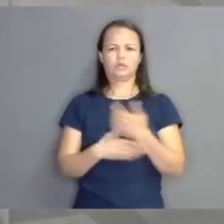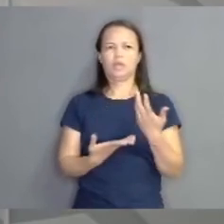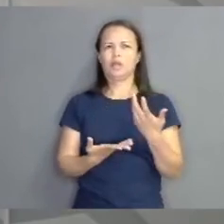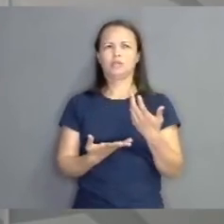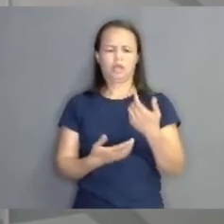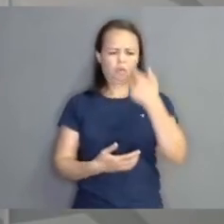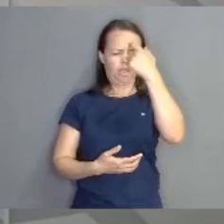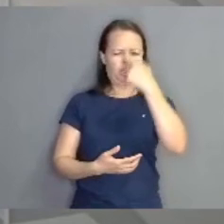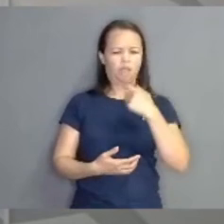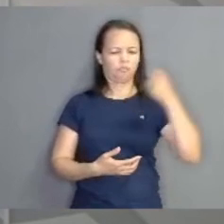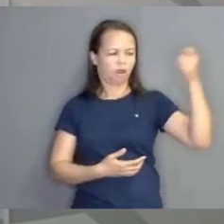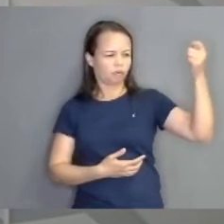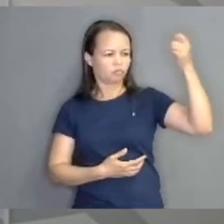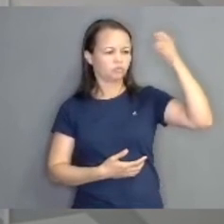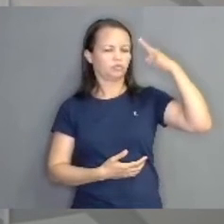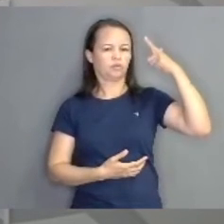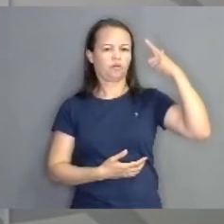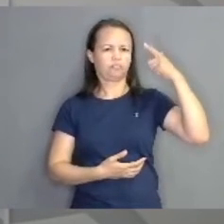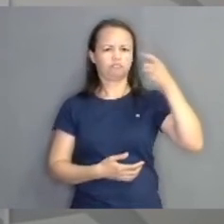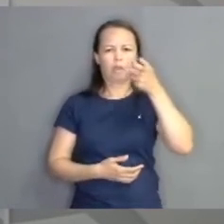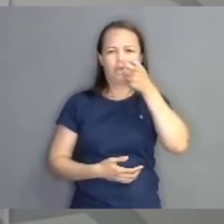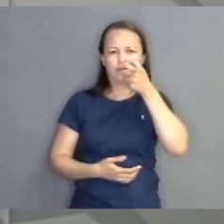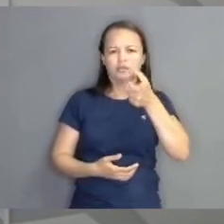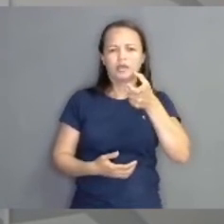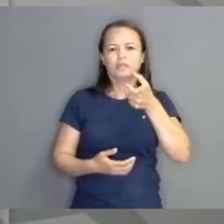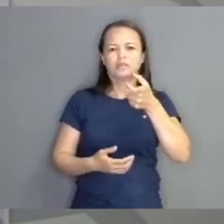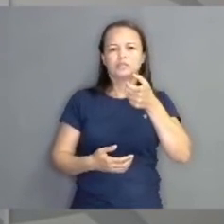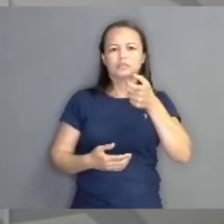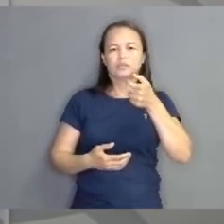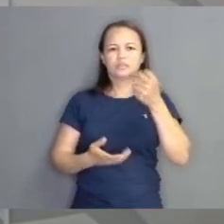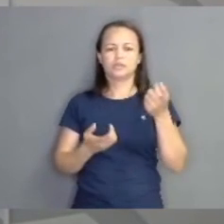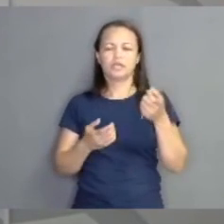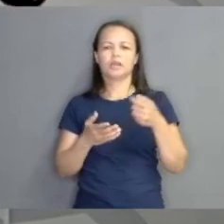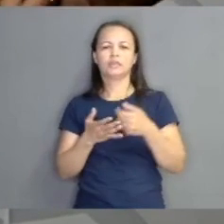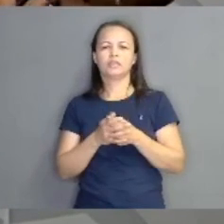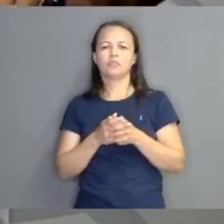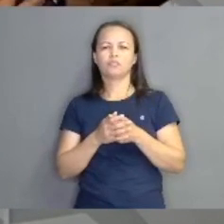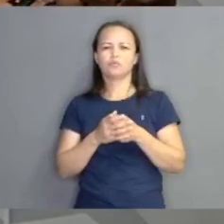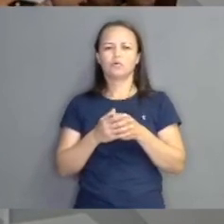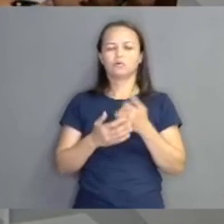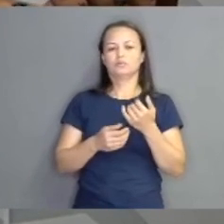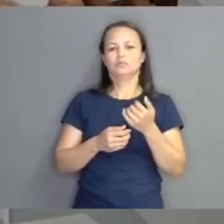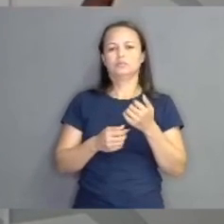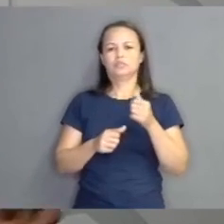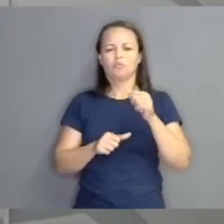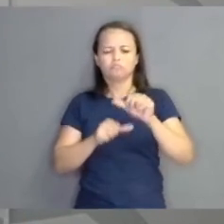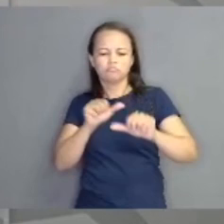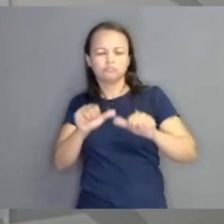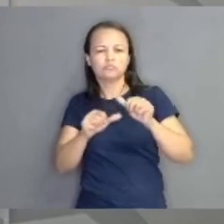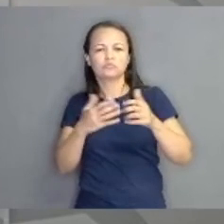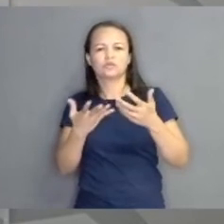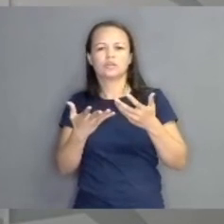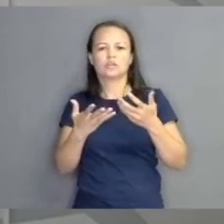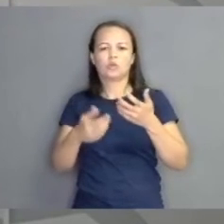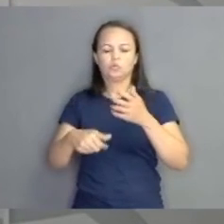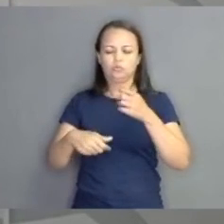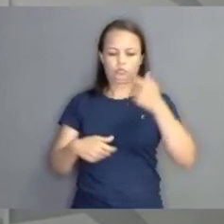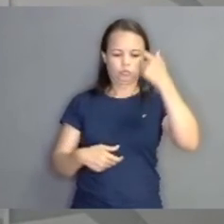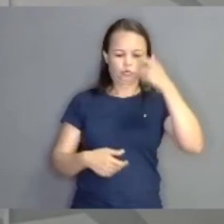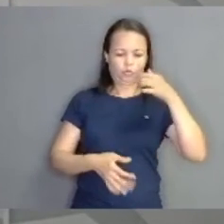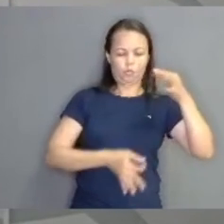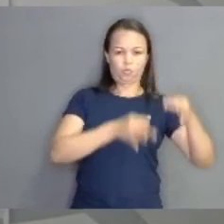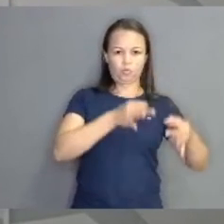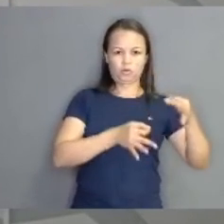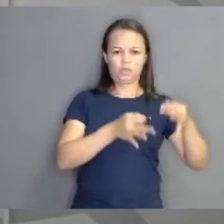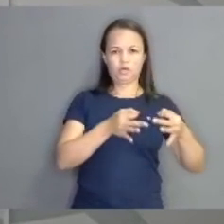que ele era o Sol. Interessante que ele confundia a pessoa jurídica do Estado com a pessoa